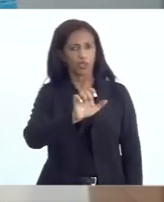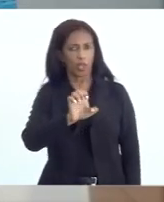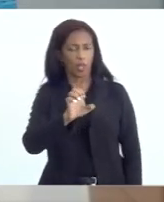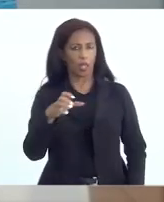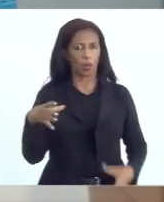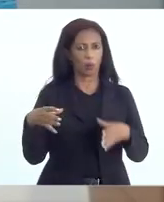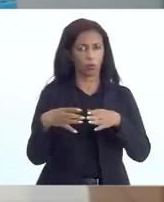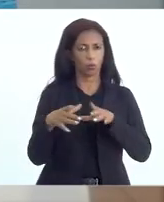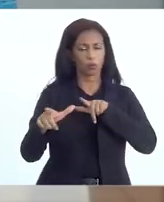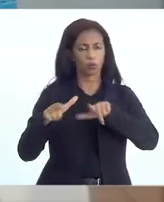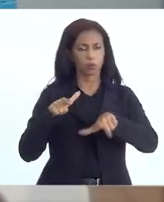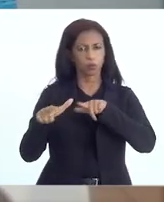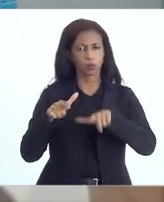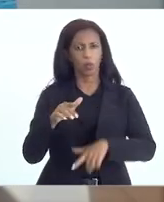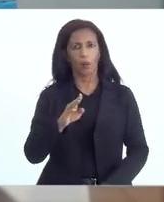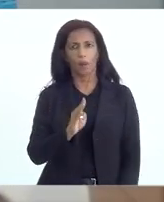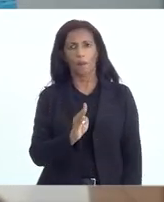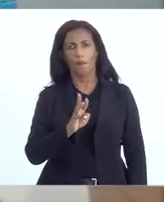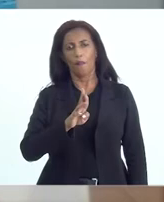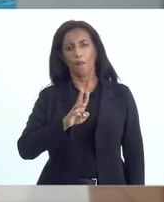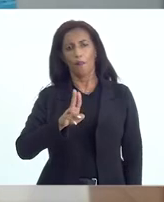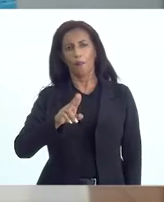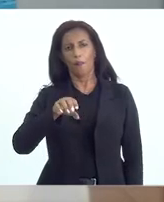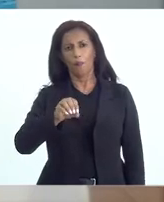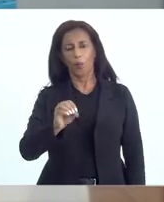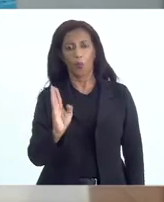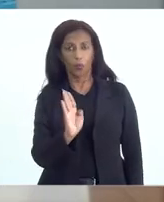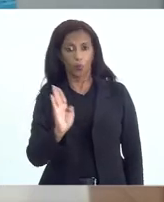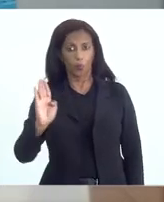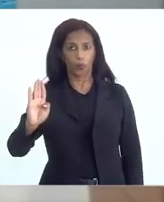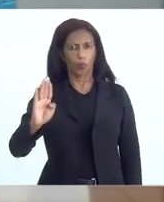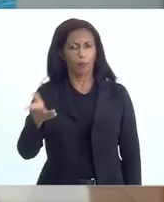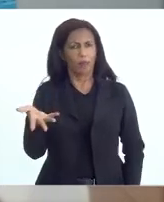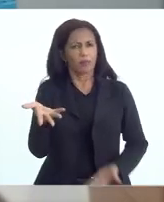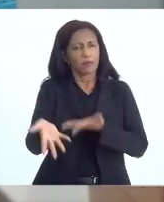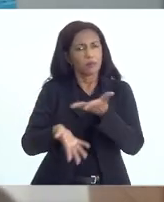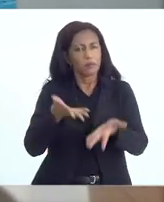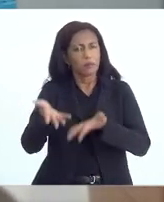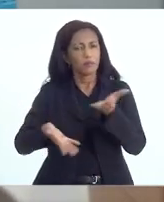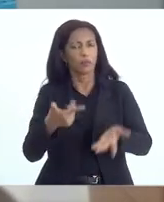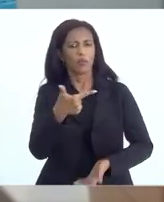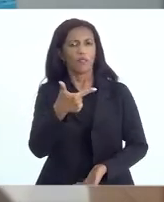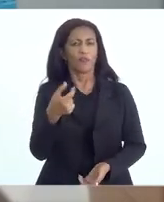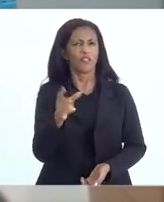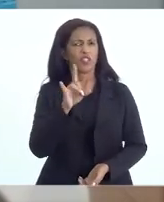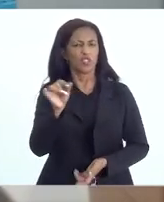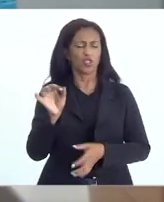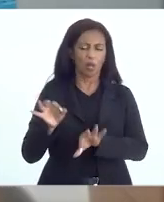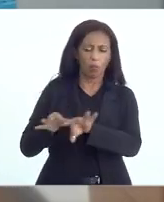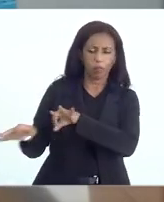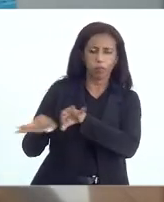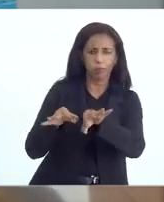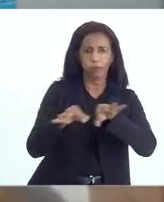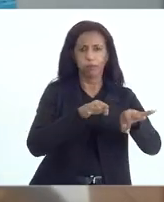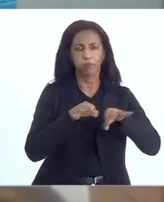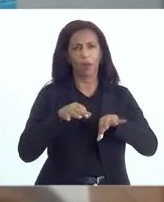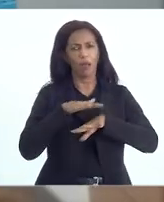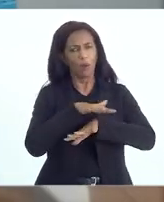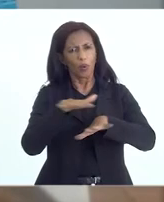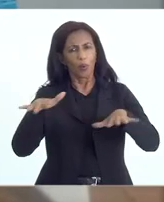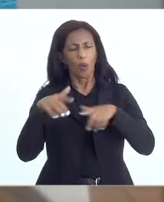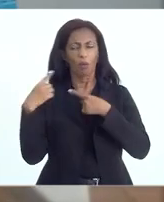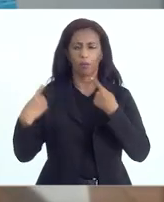o procurador Bruno do B se dedicou lá há quase vinte trinta dias nesse projeto um projeto